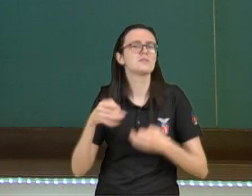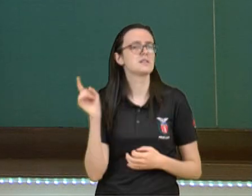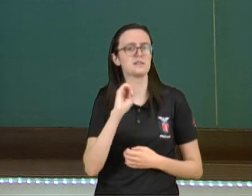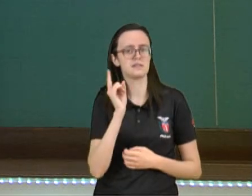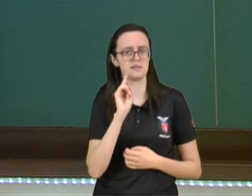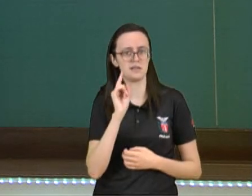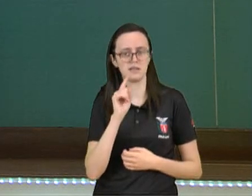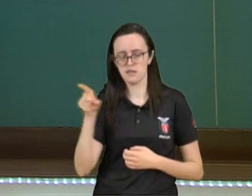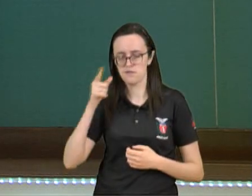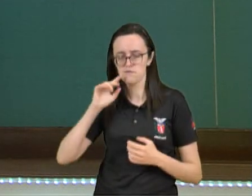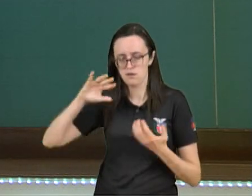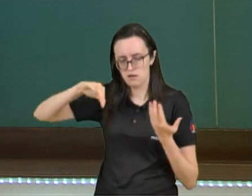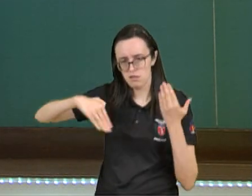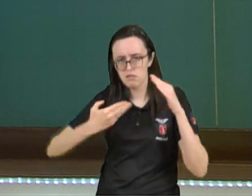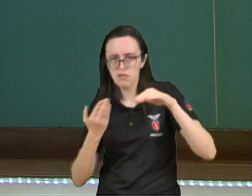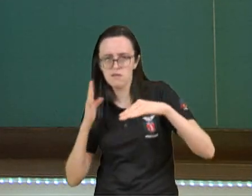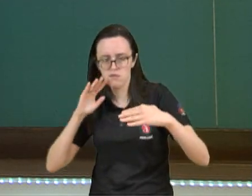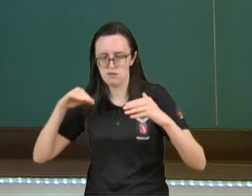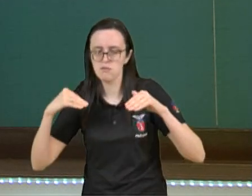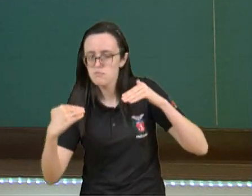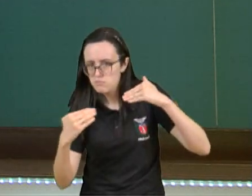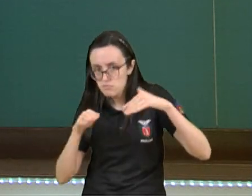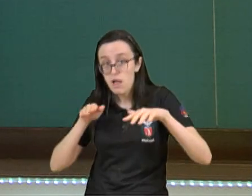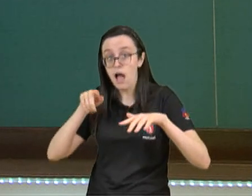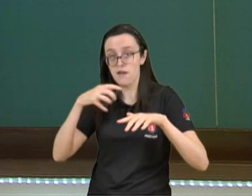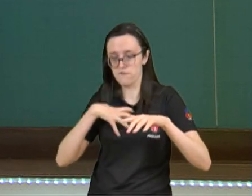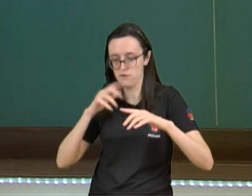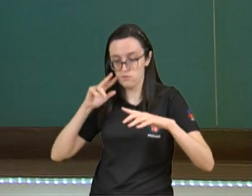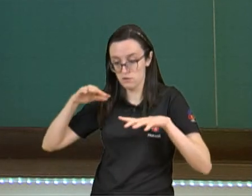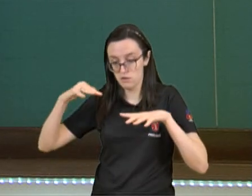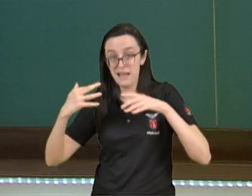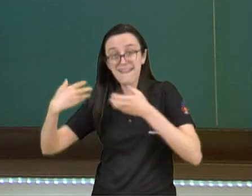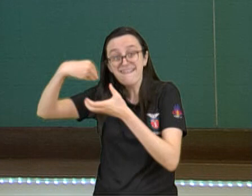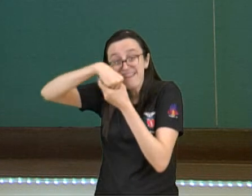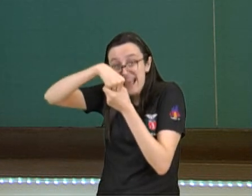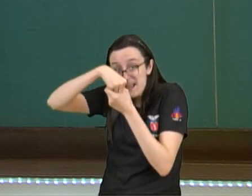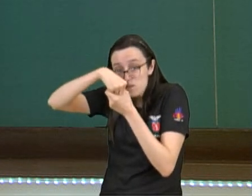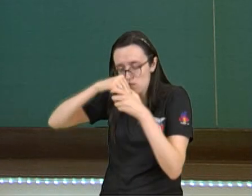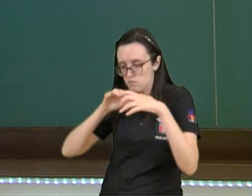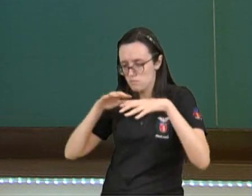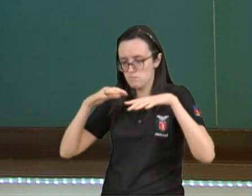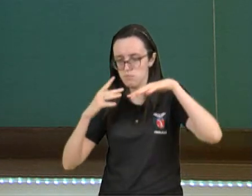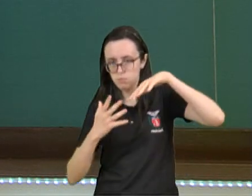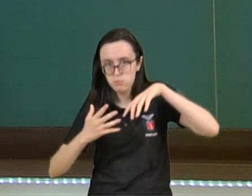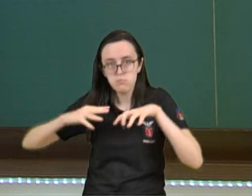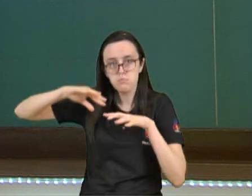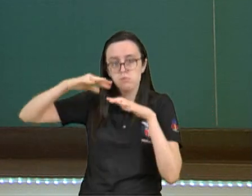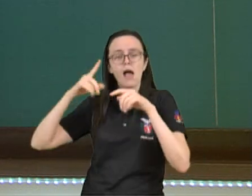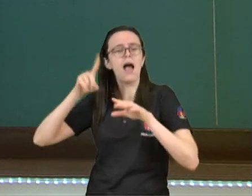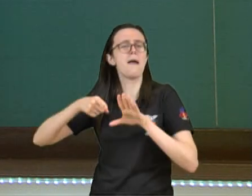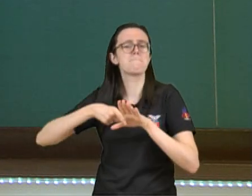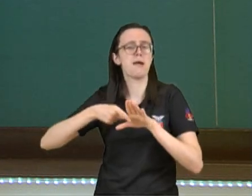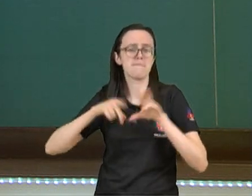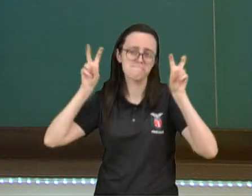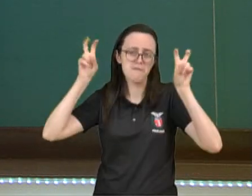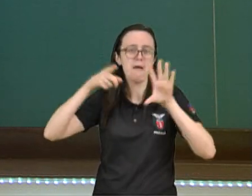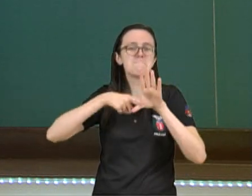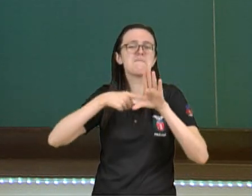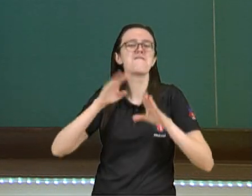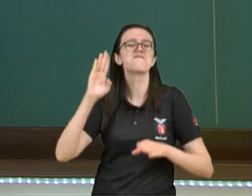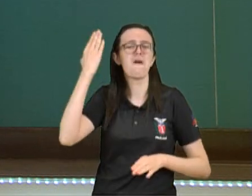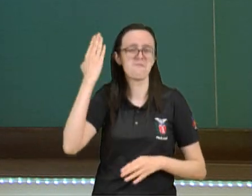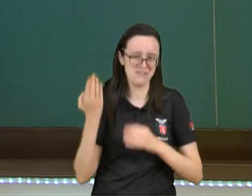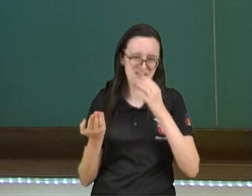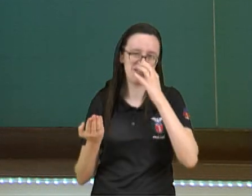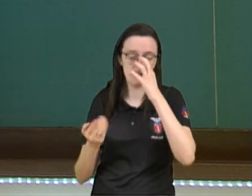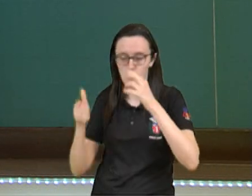faz reentrâncias, fazem dobras. E essas dobras da membrana plasmática são os pezinhos falsos, que